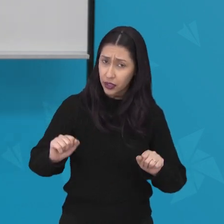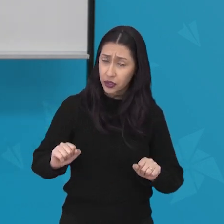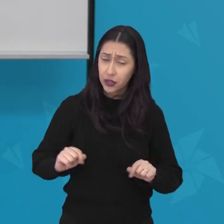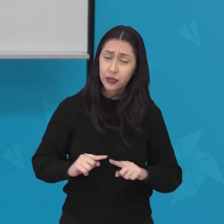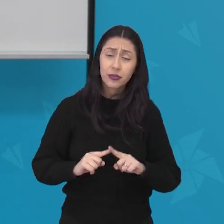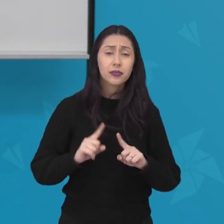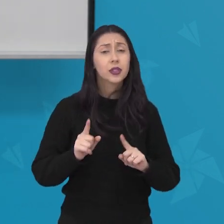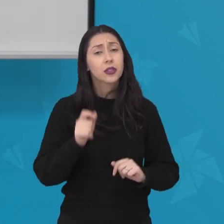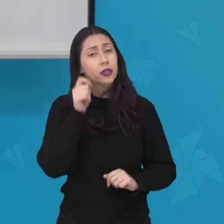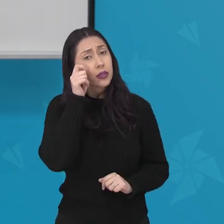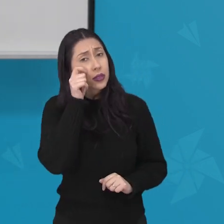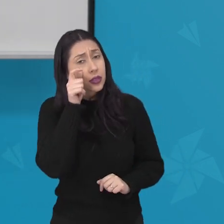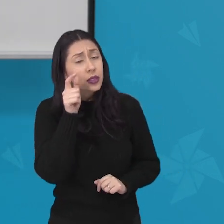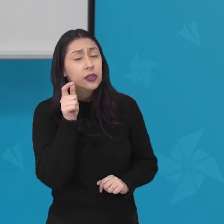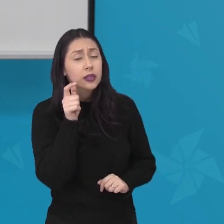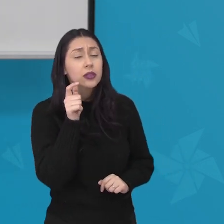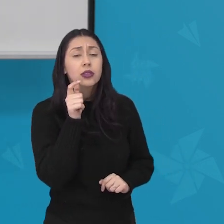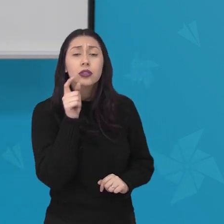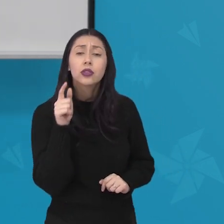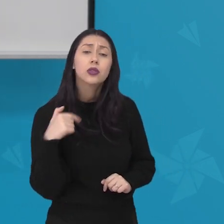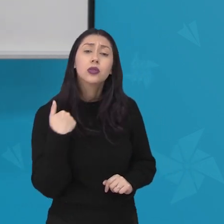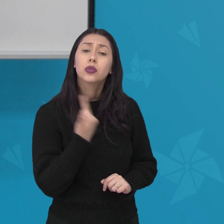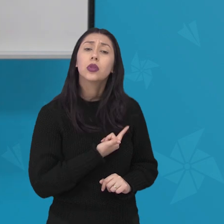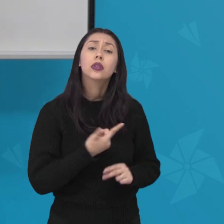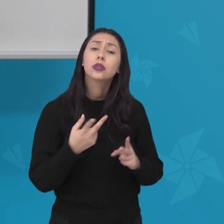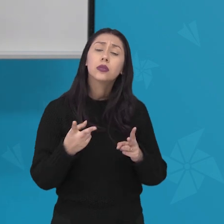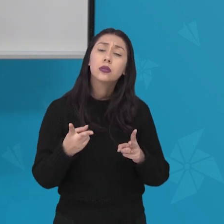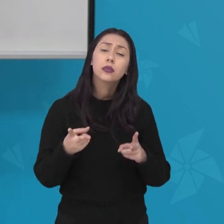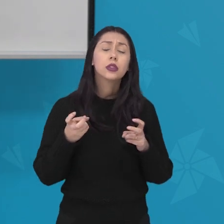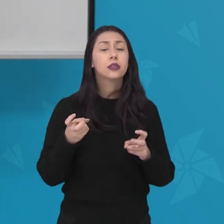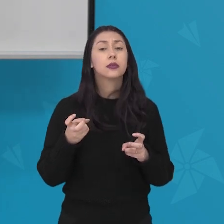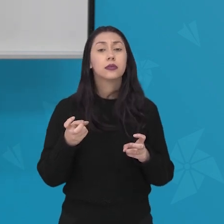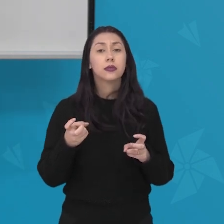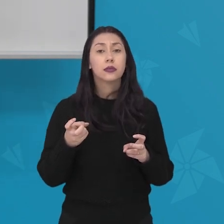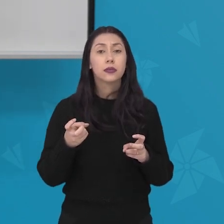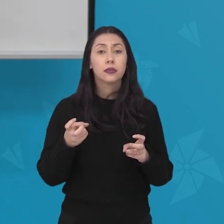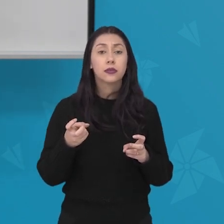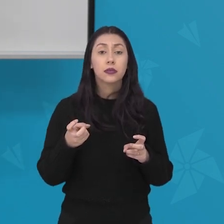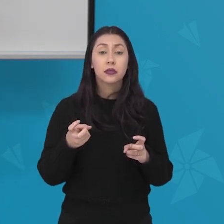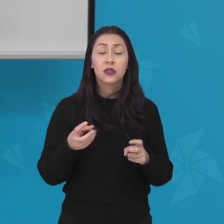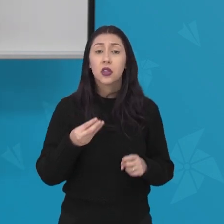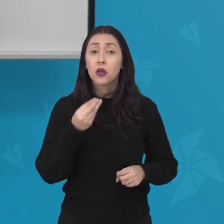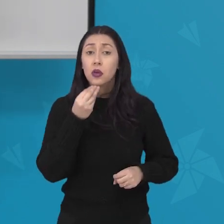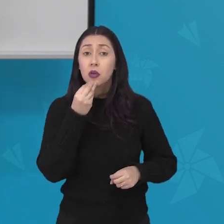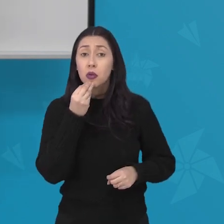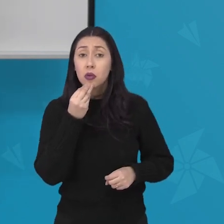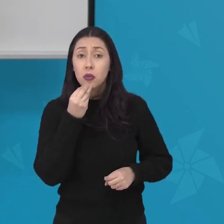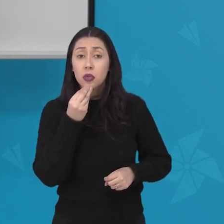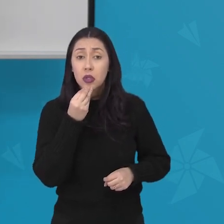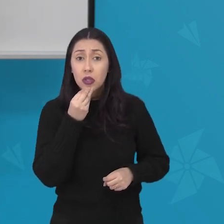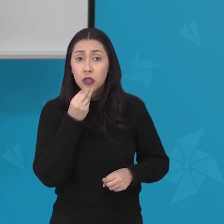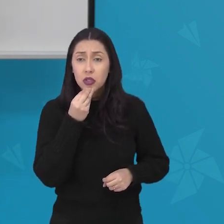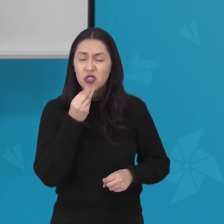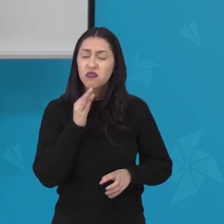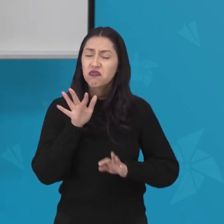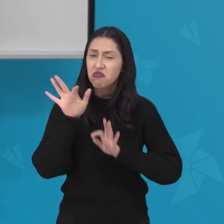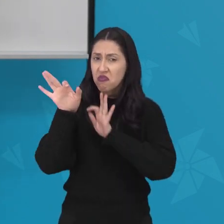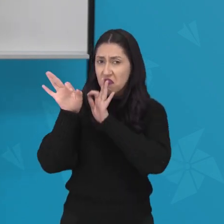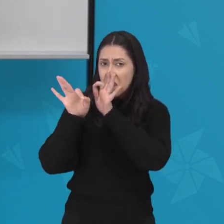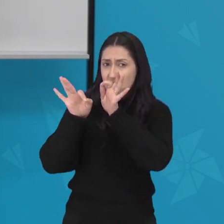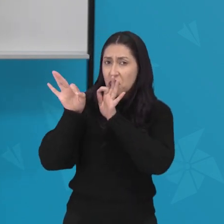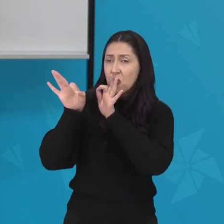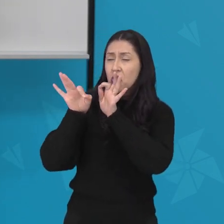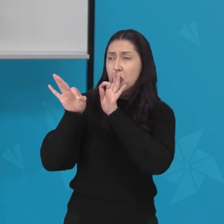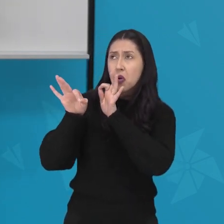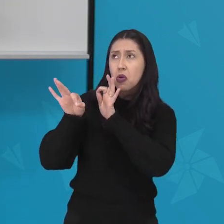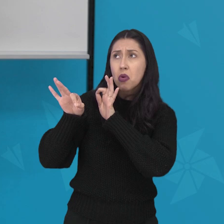o interessante é a gente notar também que quando nós falamos na possibilidade de construir